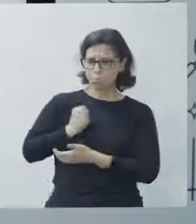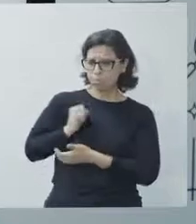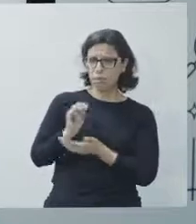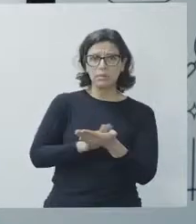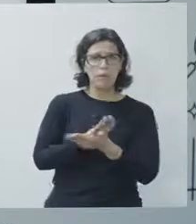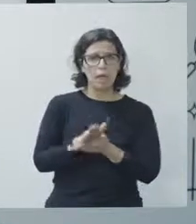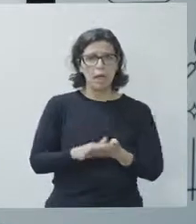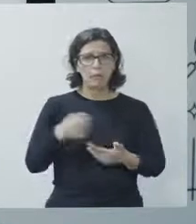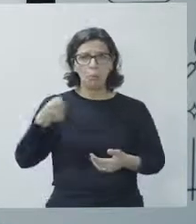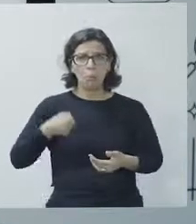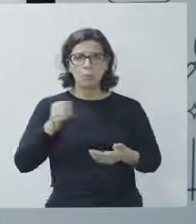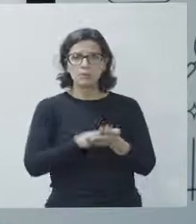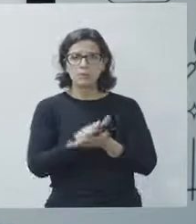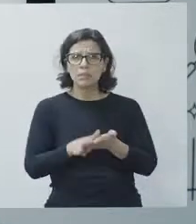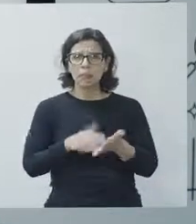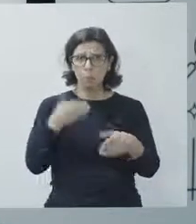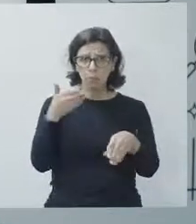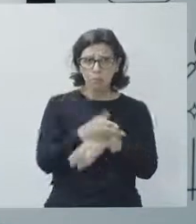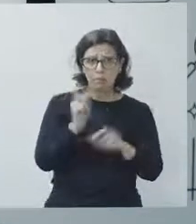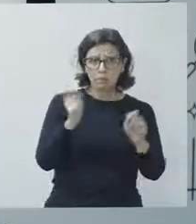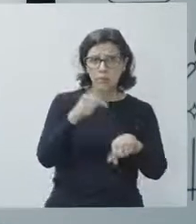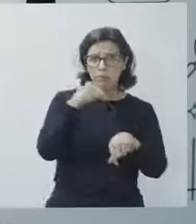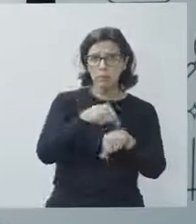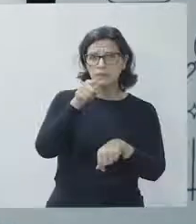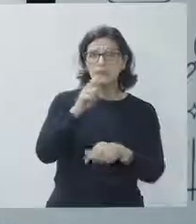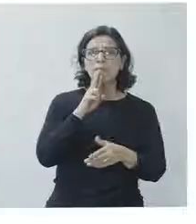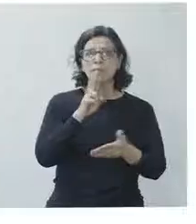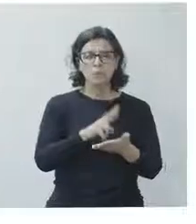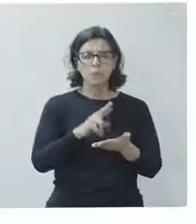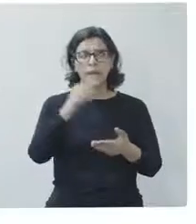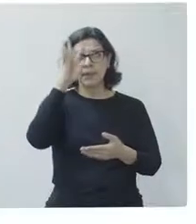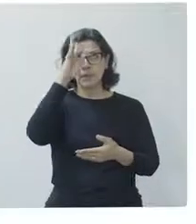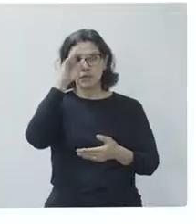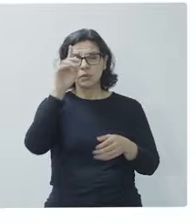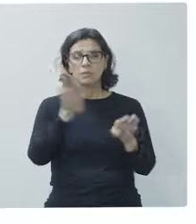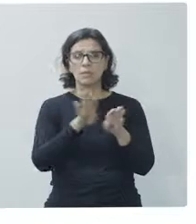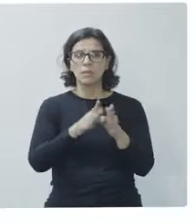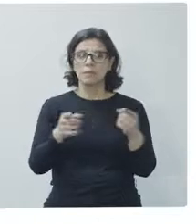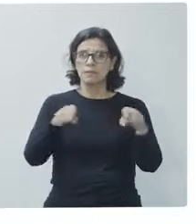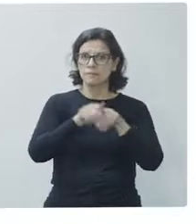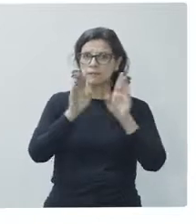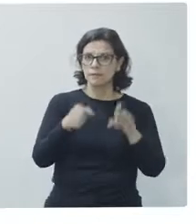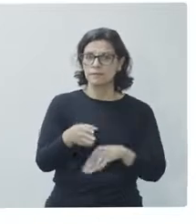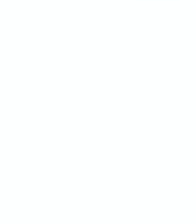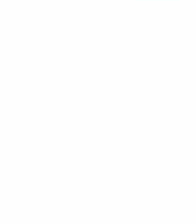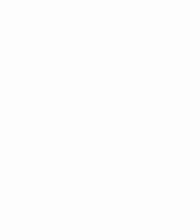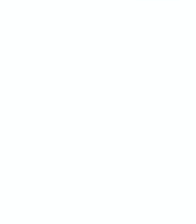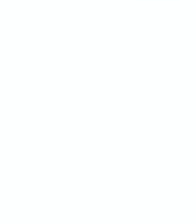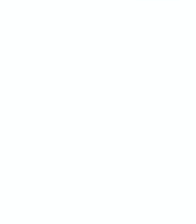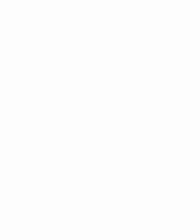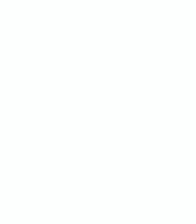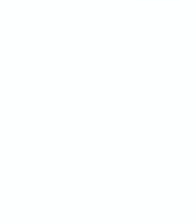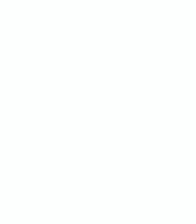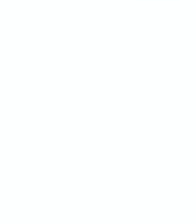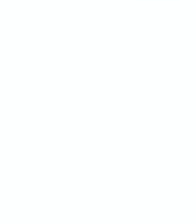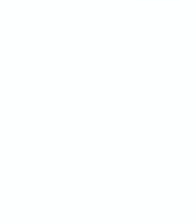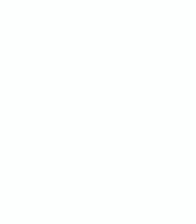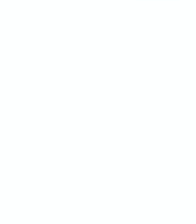E agora? Será que eles vão passar por esse obstáculo? Vou dar um tempinho para você usar a sua criatividade e eu já volto.